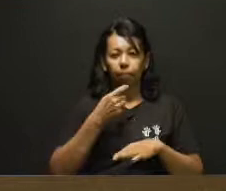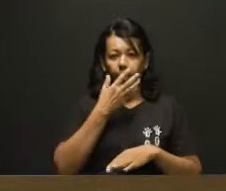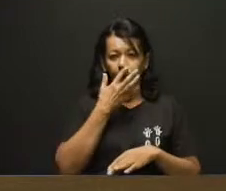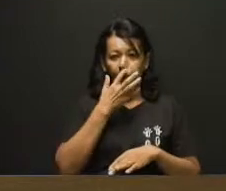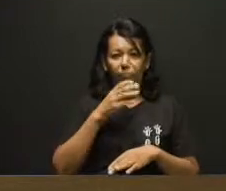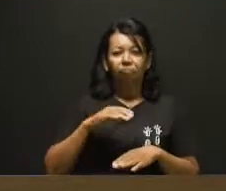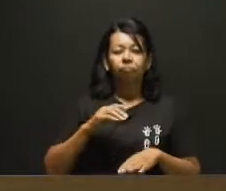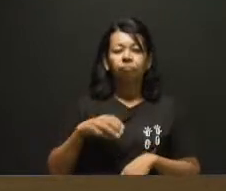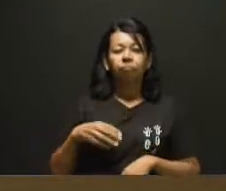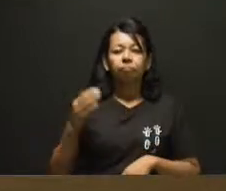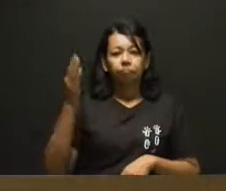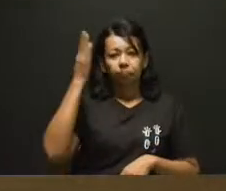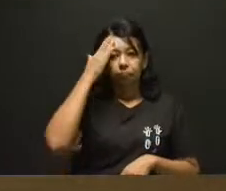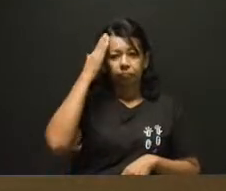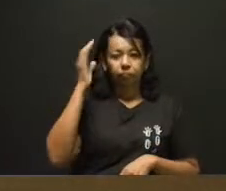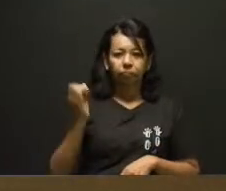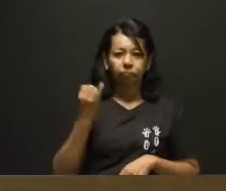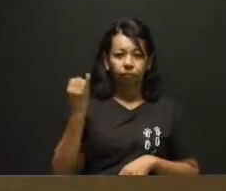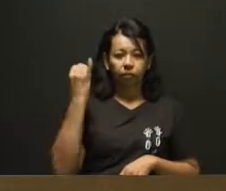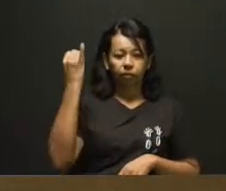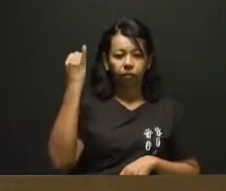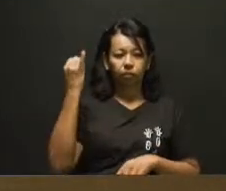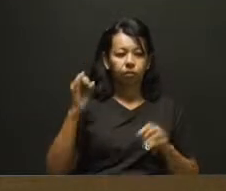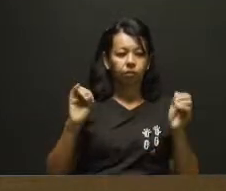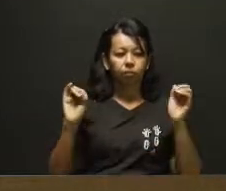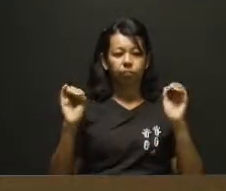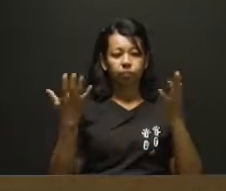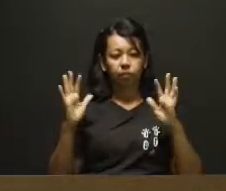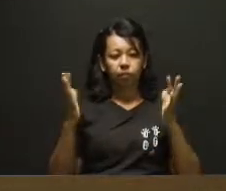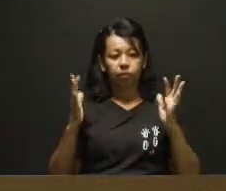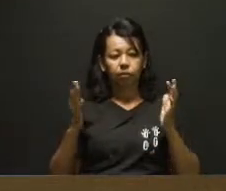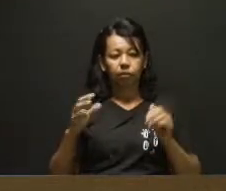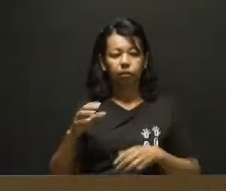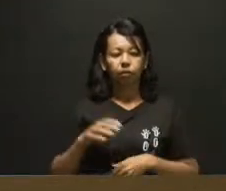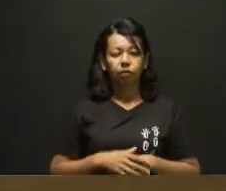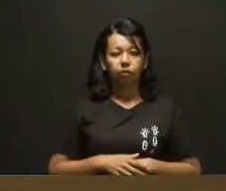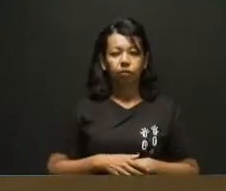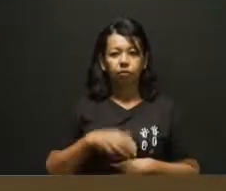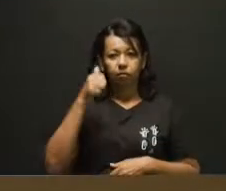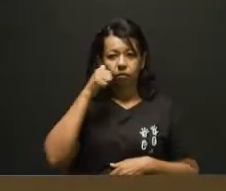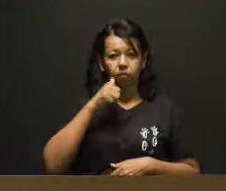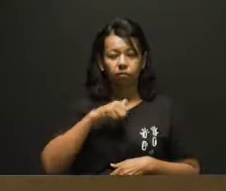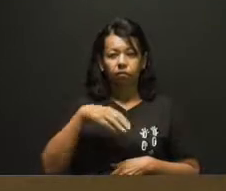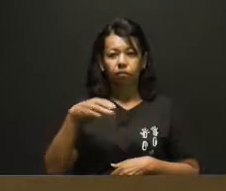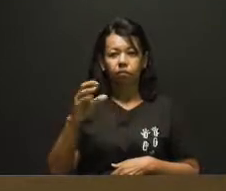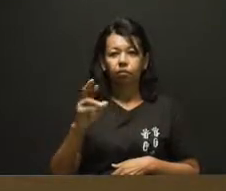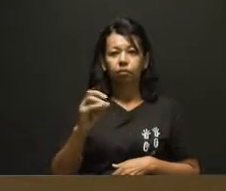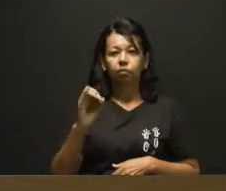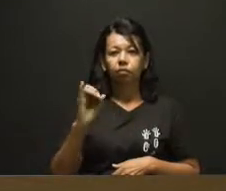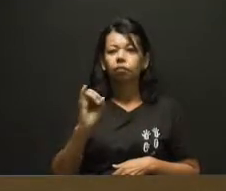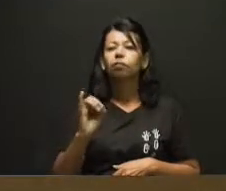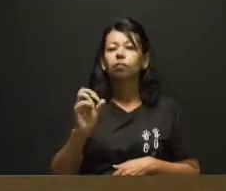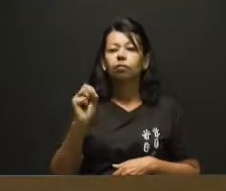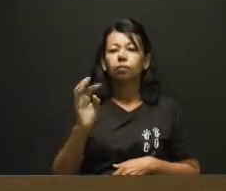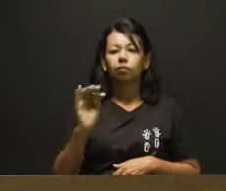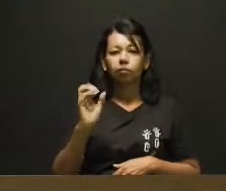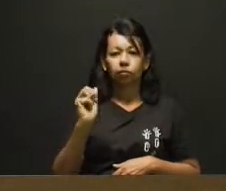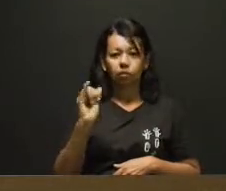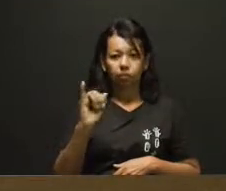relevante inclusive que gostaria de parabenizar a doutora cristiane pela explanação que realmente foi bastante